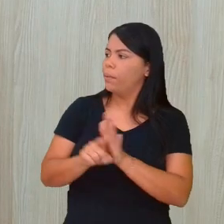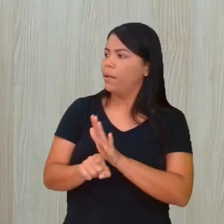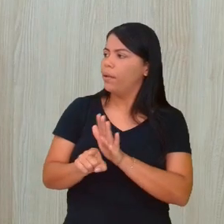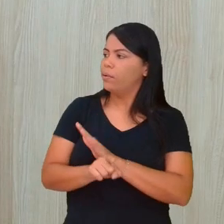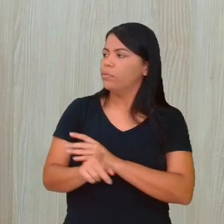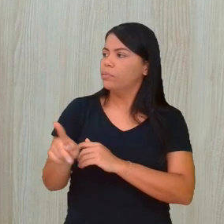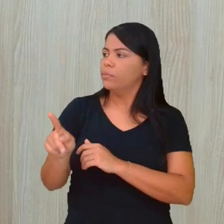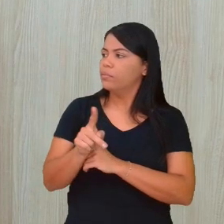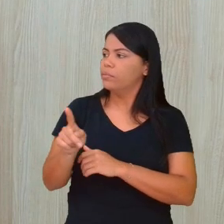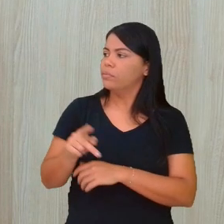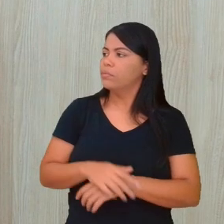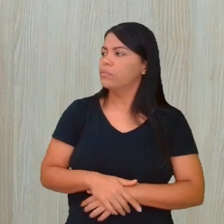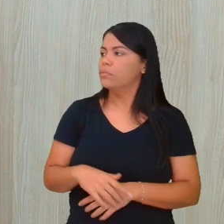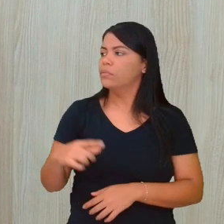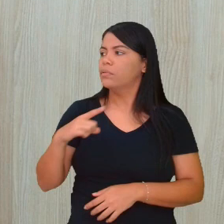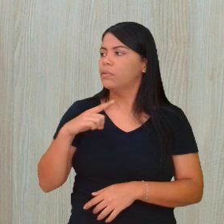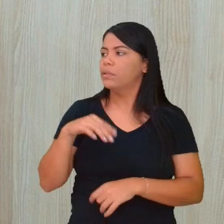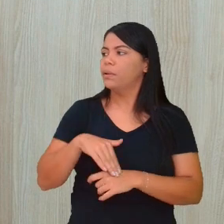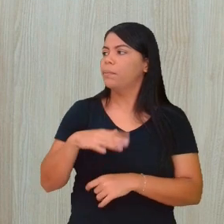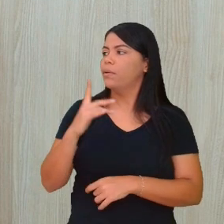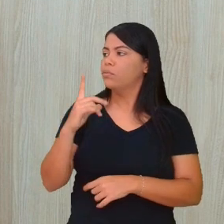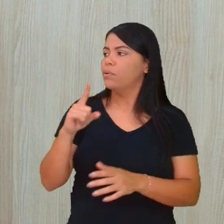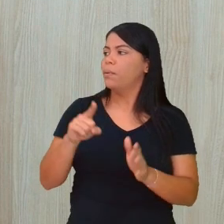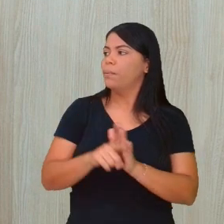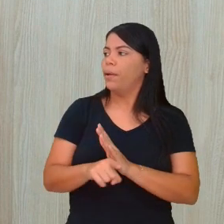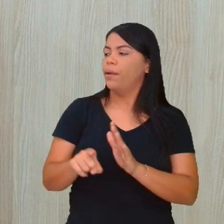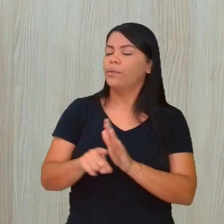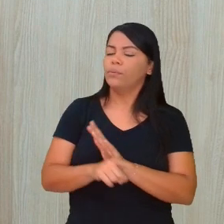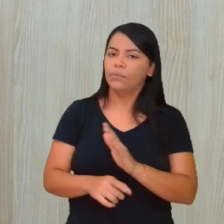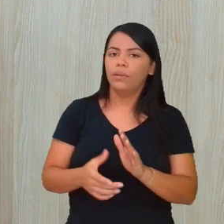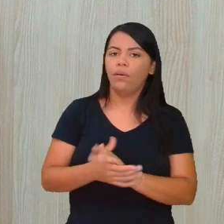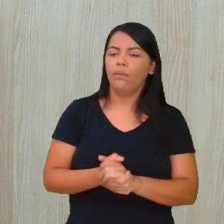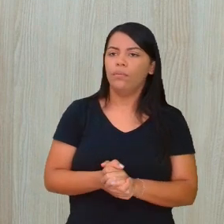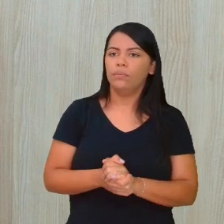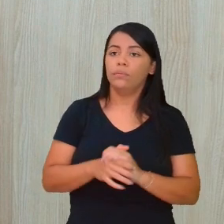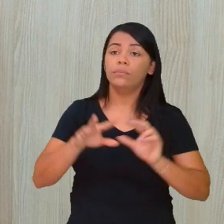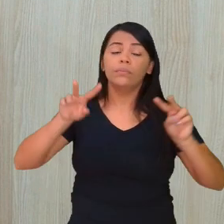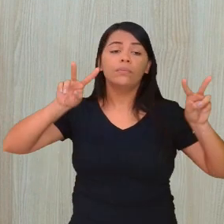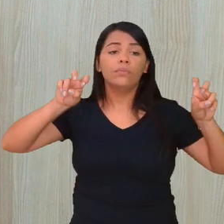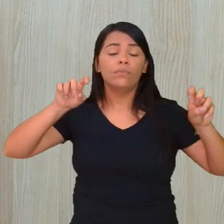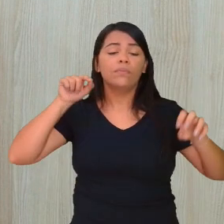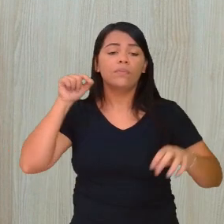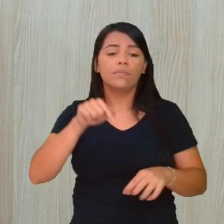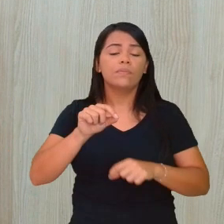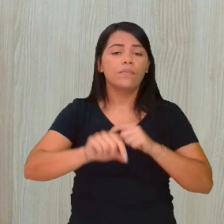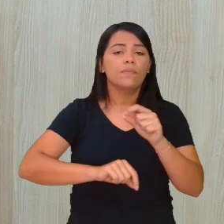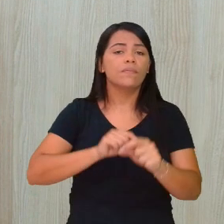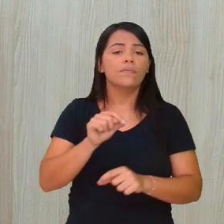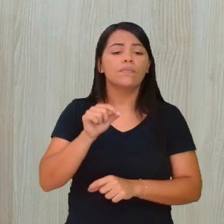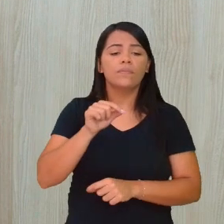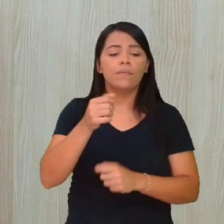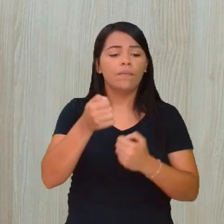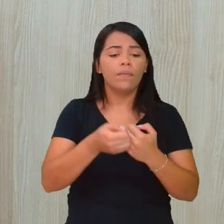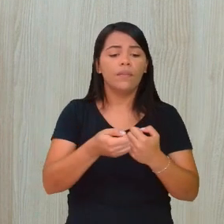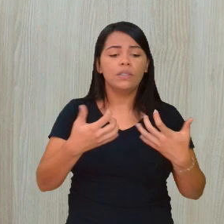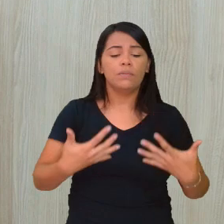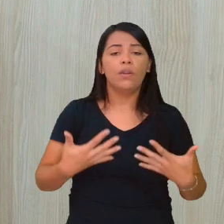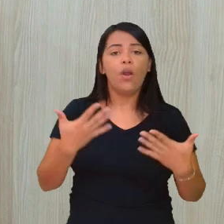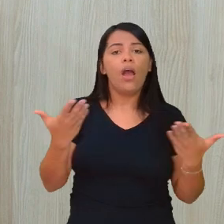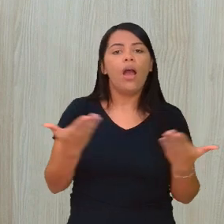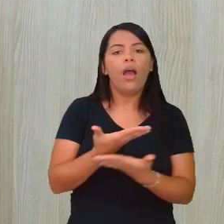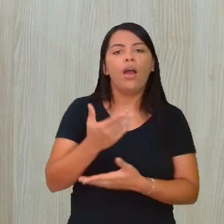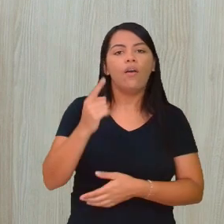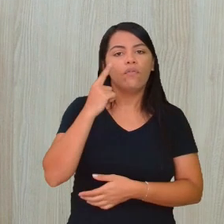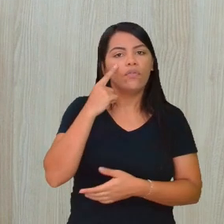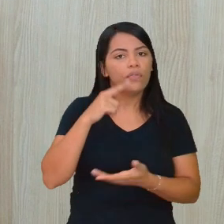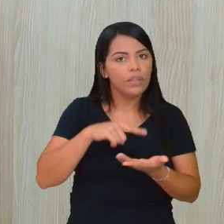A última. Não, vai ter mais uma questão. Tem mais uma questão, tem mais uma questão a respeito disso. E o que ela comentou aqui, vocês vão ver lá na